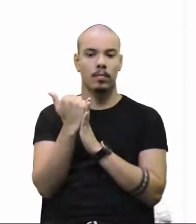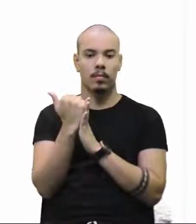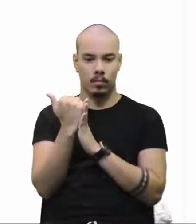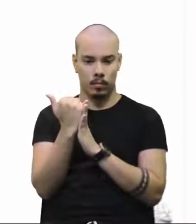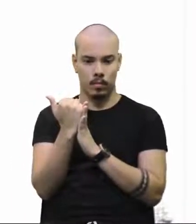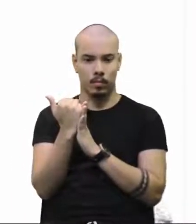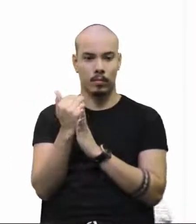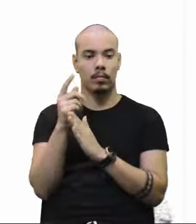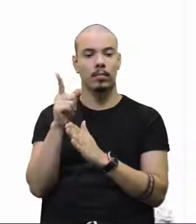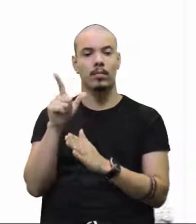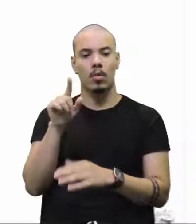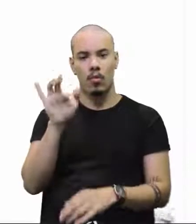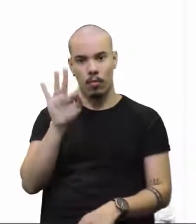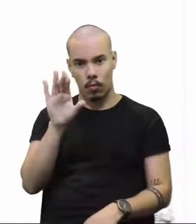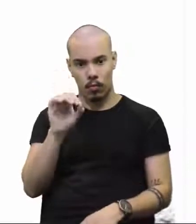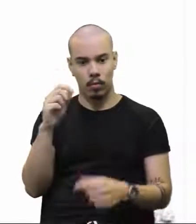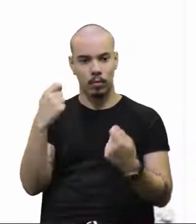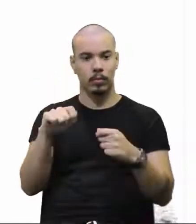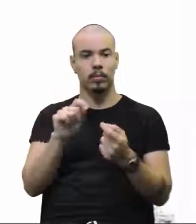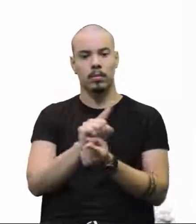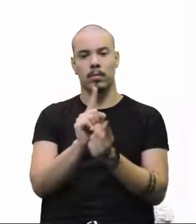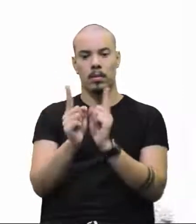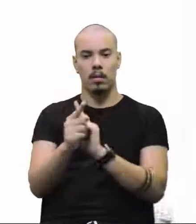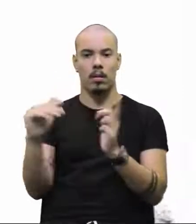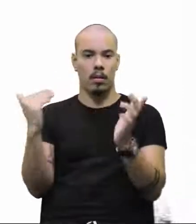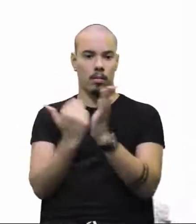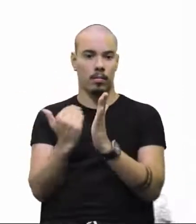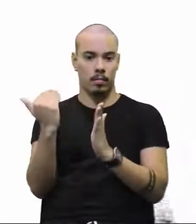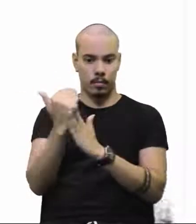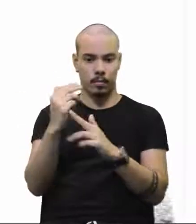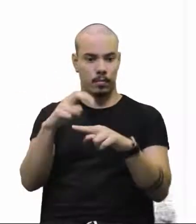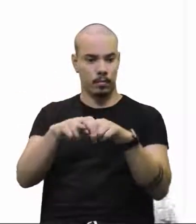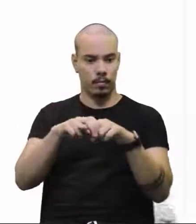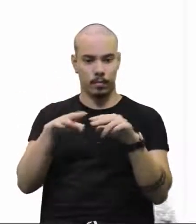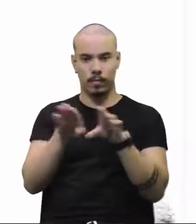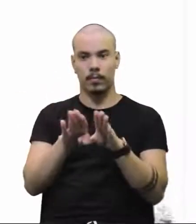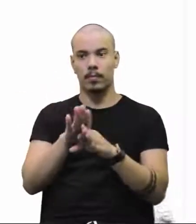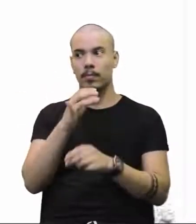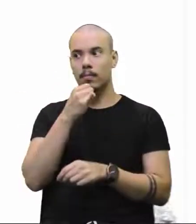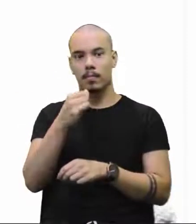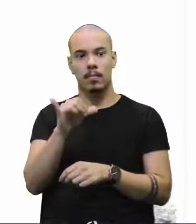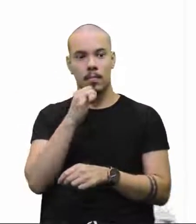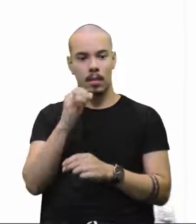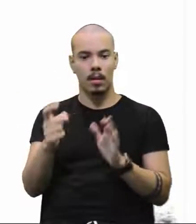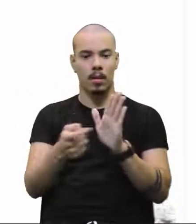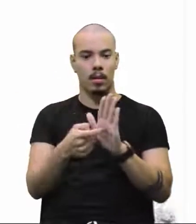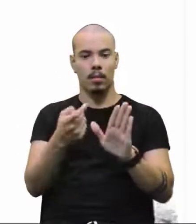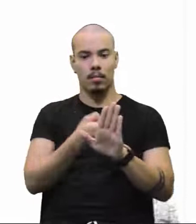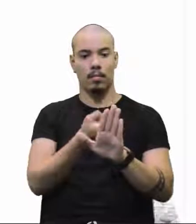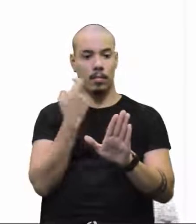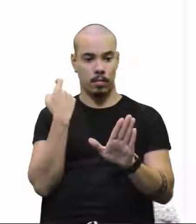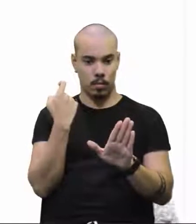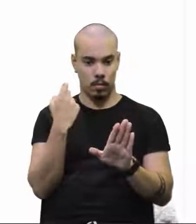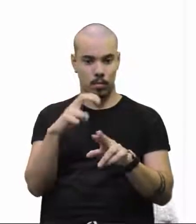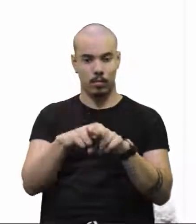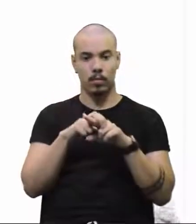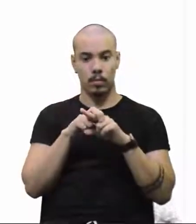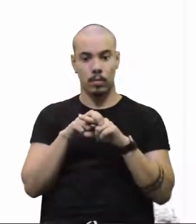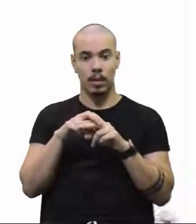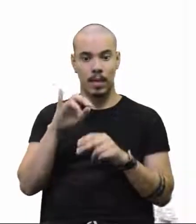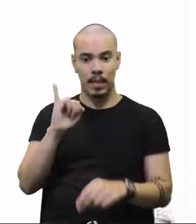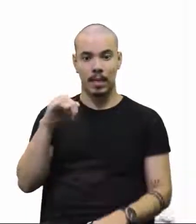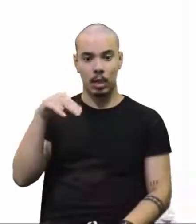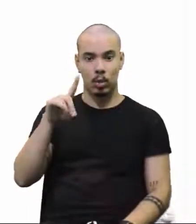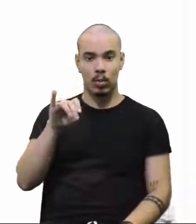fluxo induzido deve se opor a esse aumento. E o campo magnético induzido deve estar saindo do papel. O campo induzido,